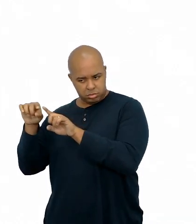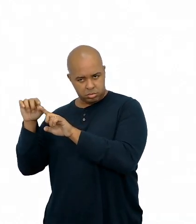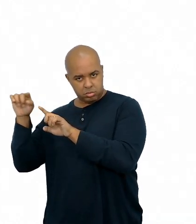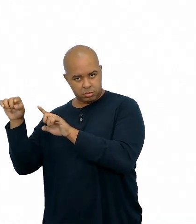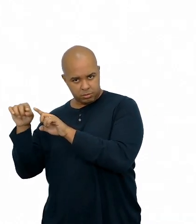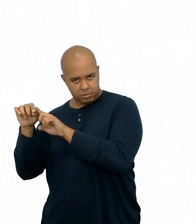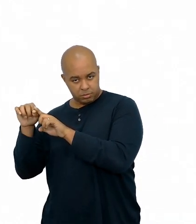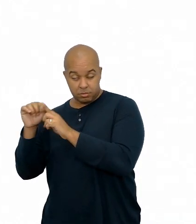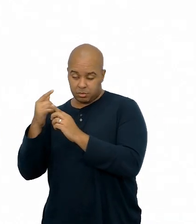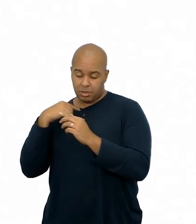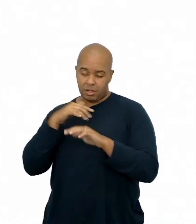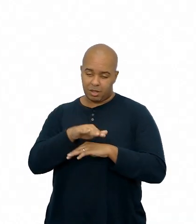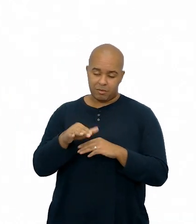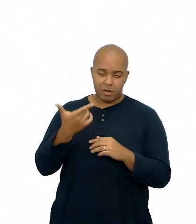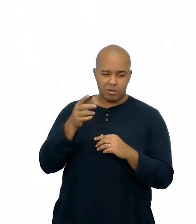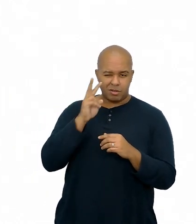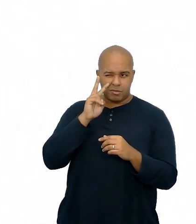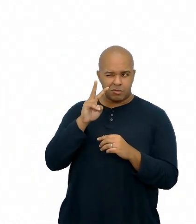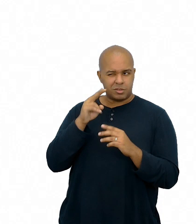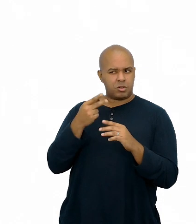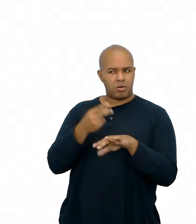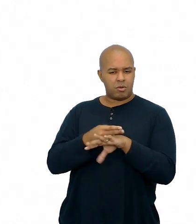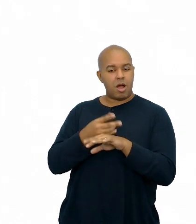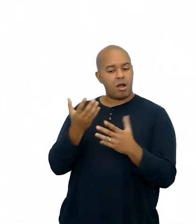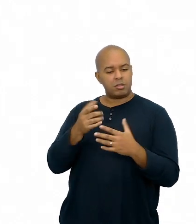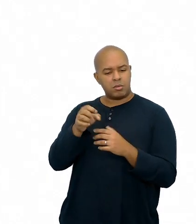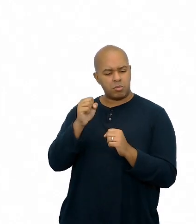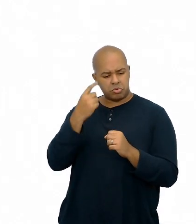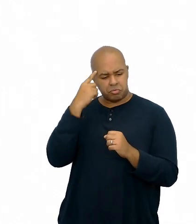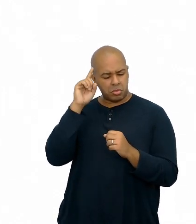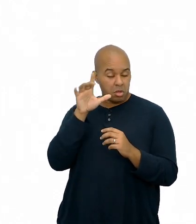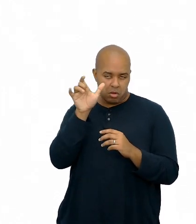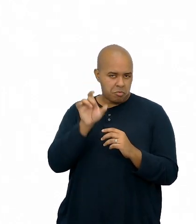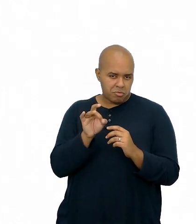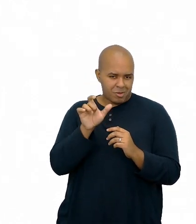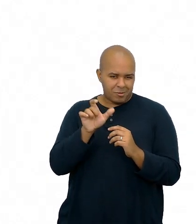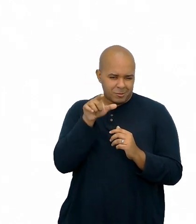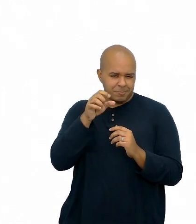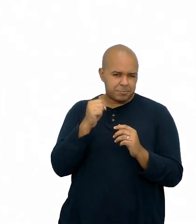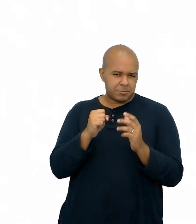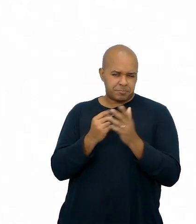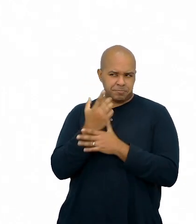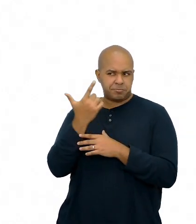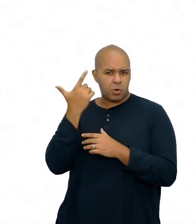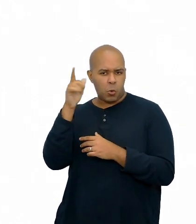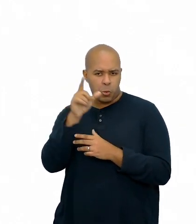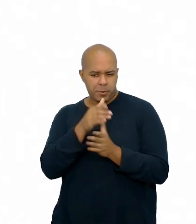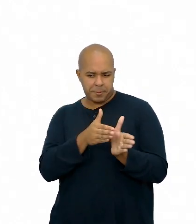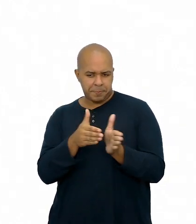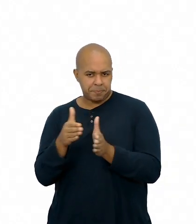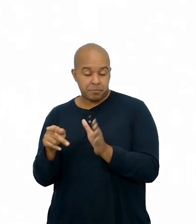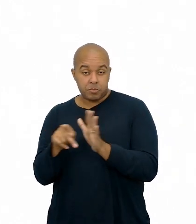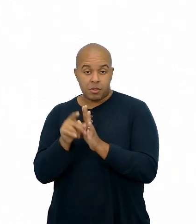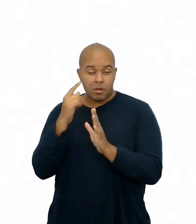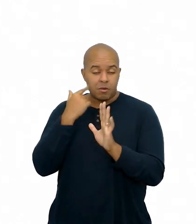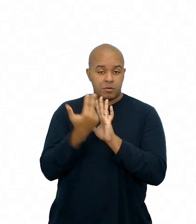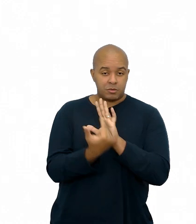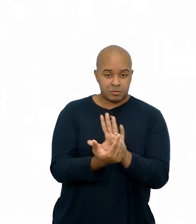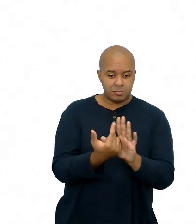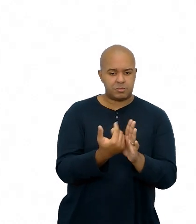padrão. Então, agora você pode inventar, isso aqui é um exemplo, tá? Você pode inventar outras sequências